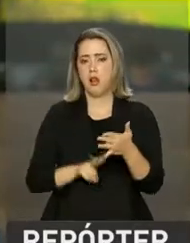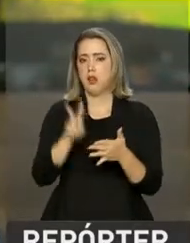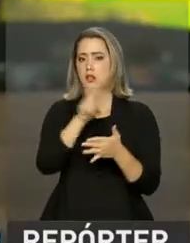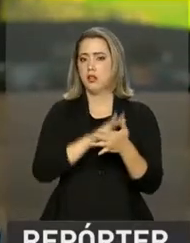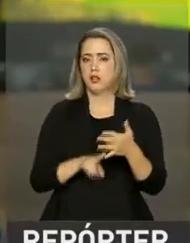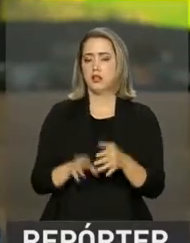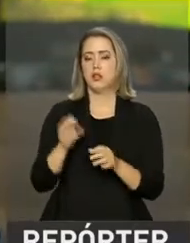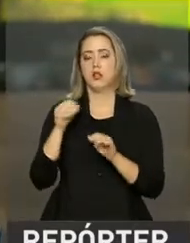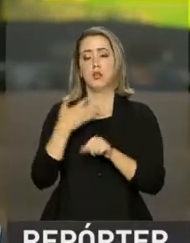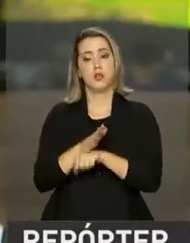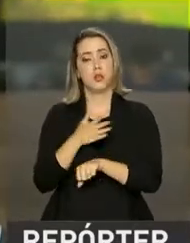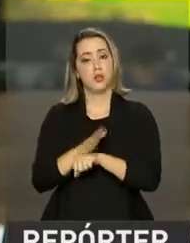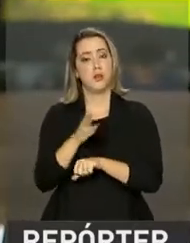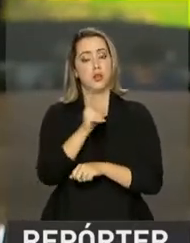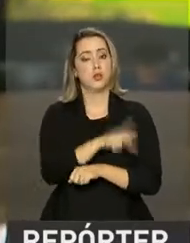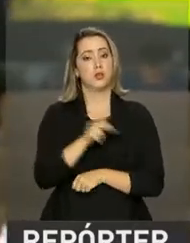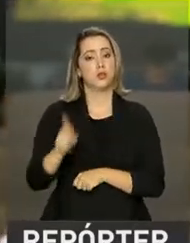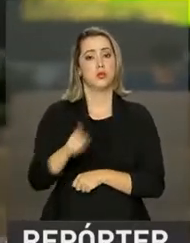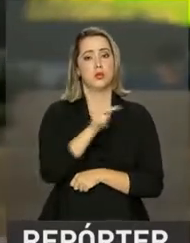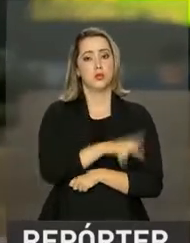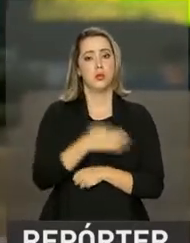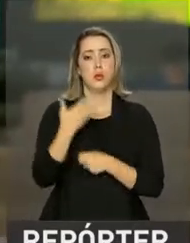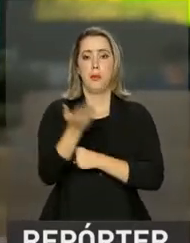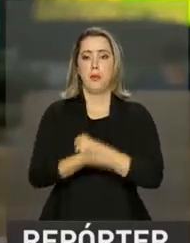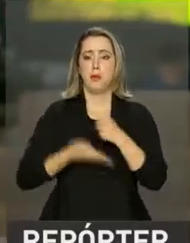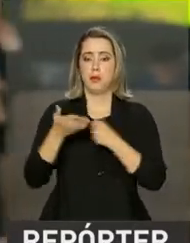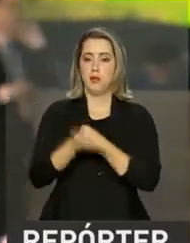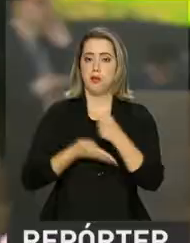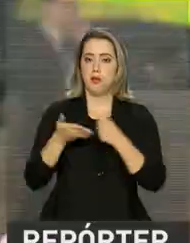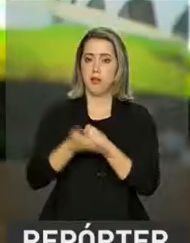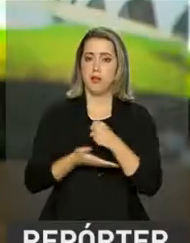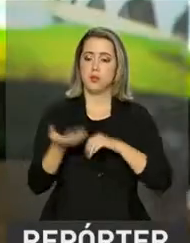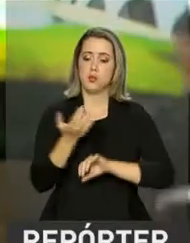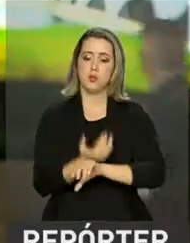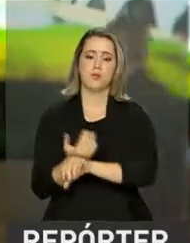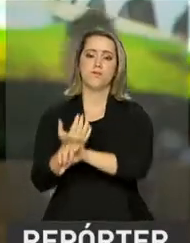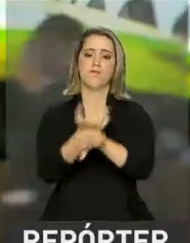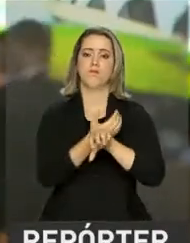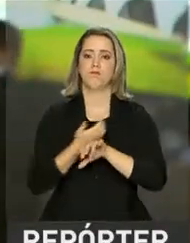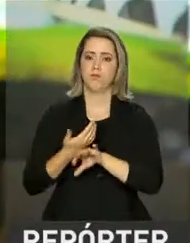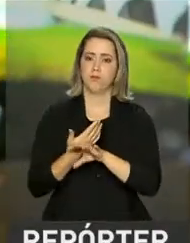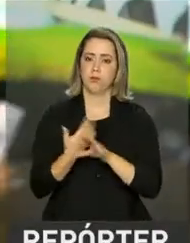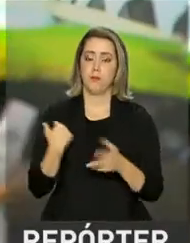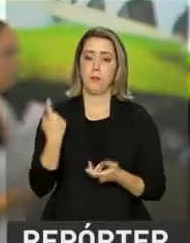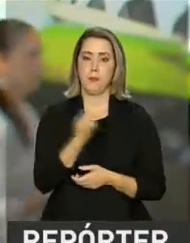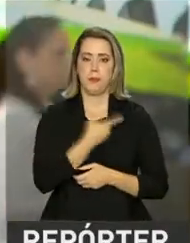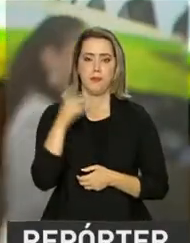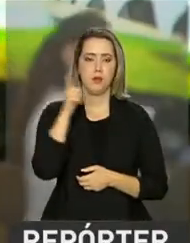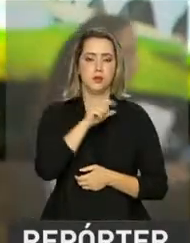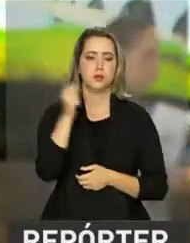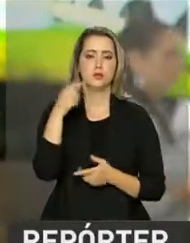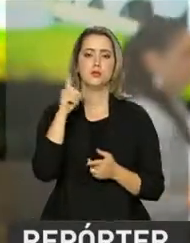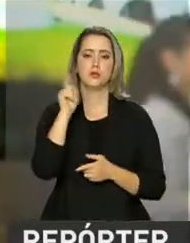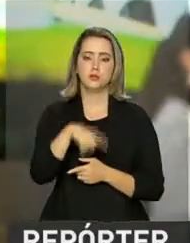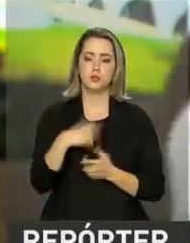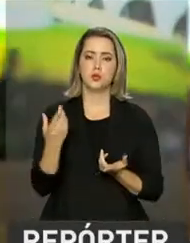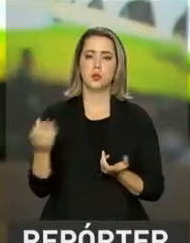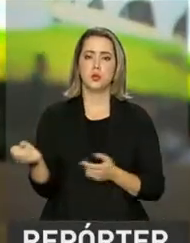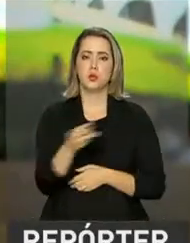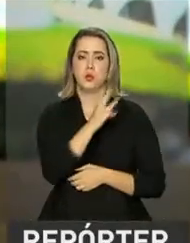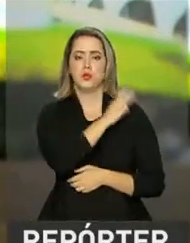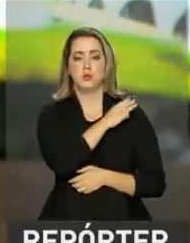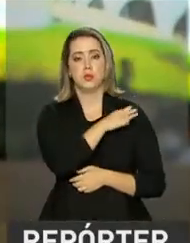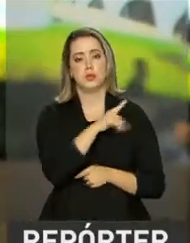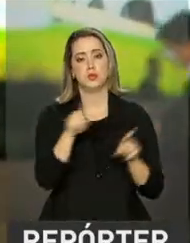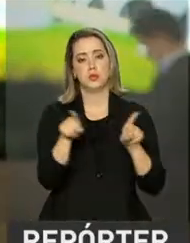de professores, a implantação da Base Nacional Comum Curricular. Eu acho que a grande conquista indiscutível foi a reforma do